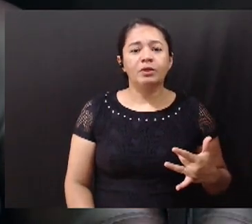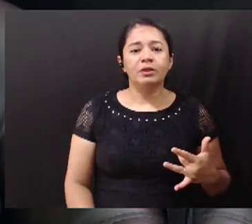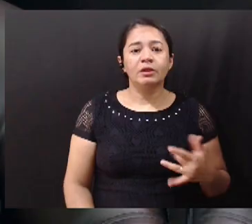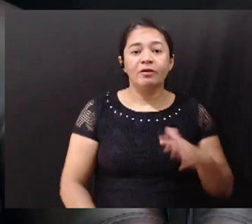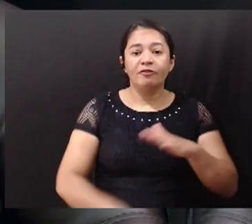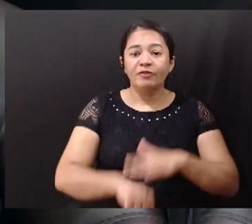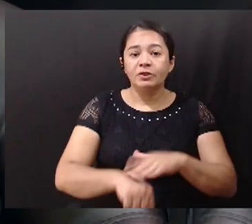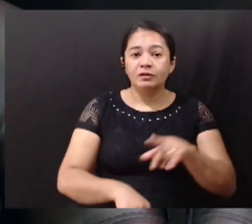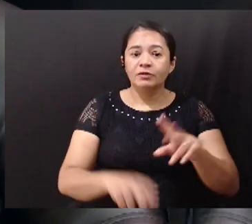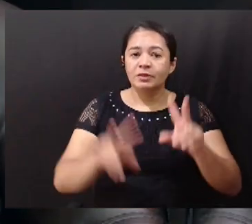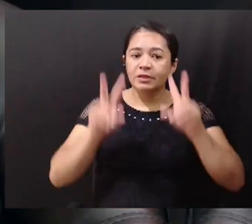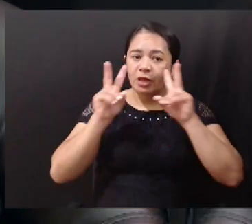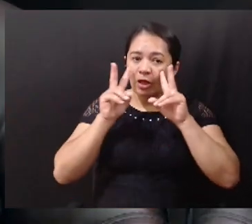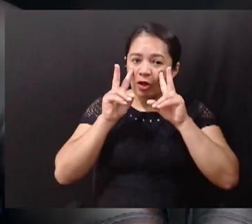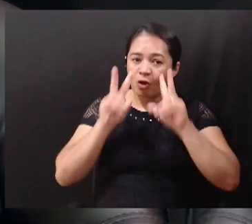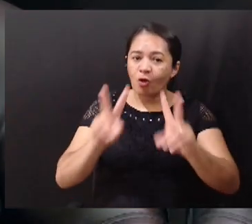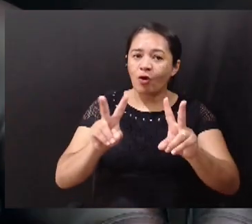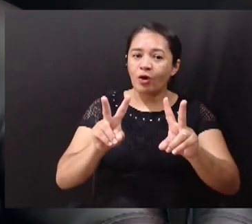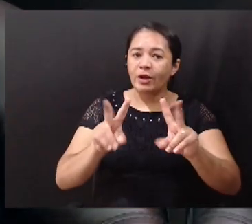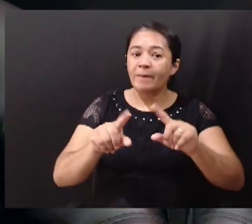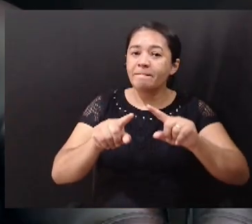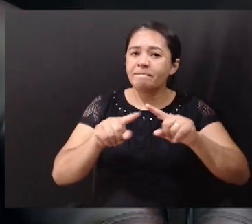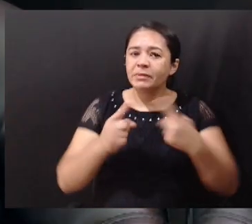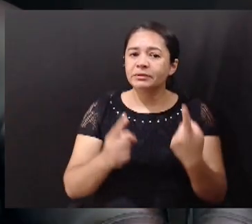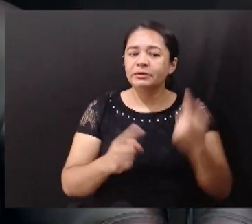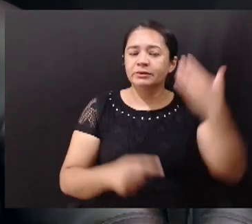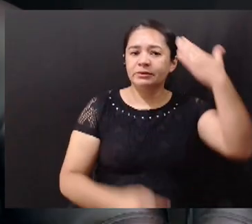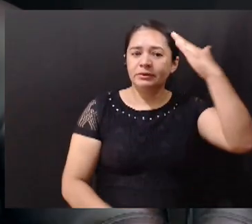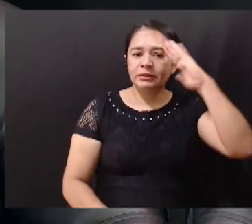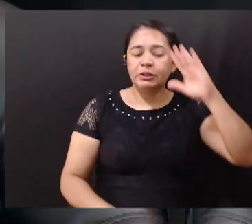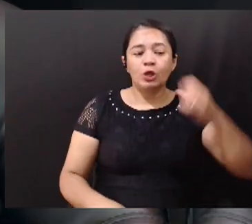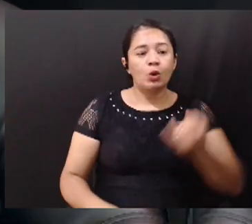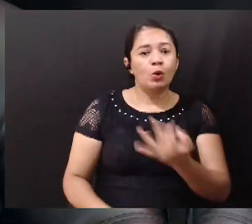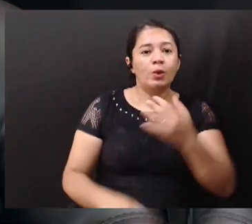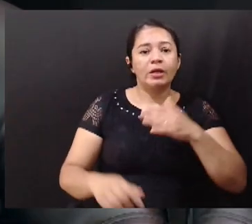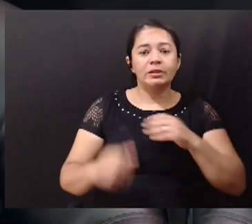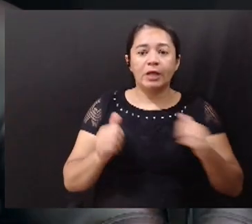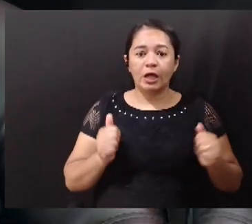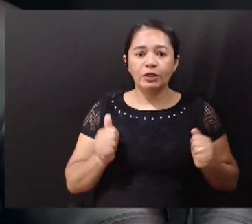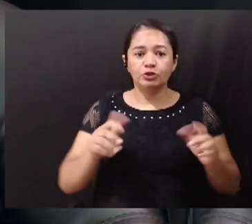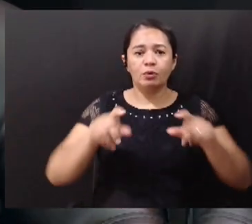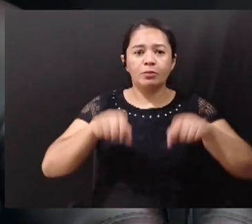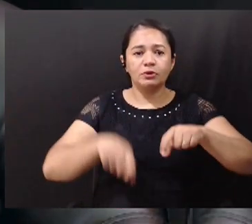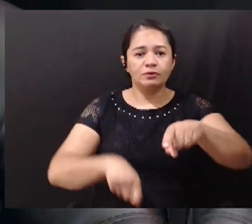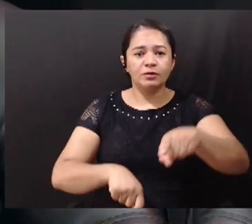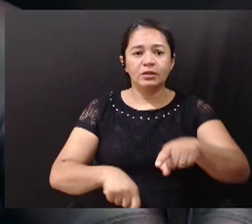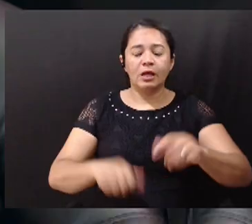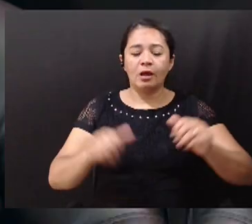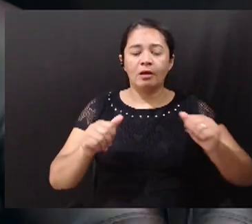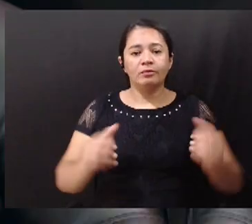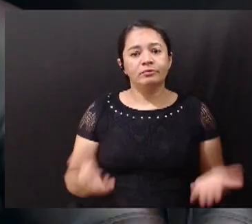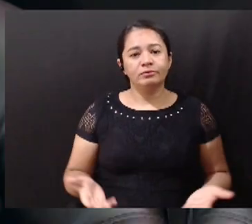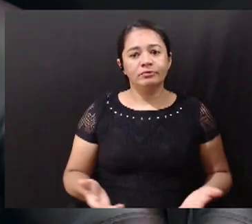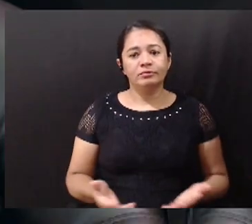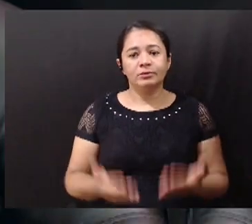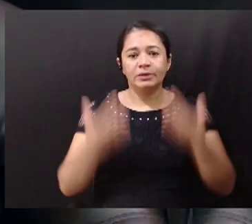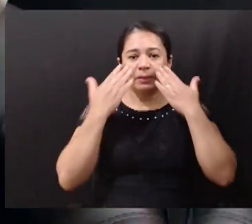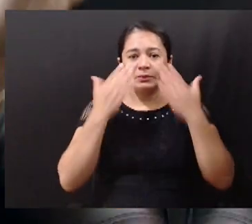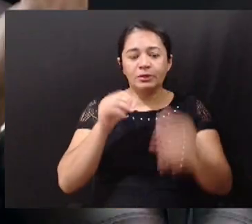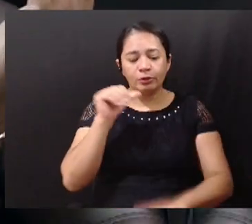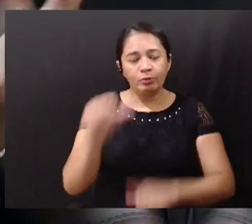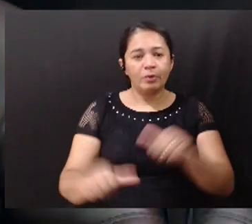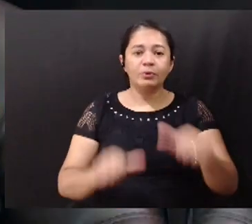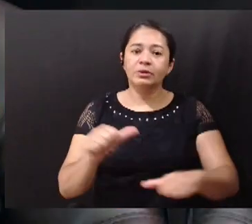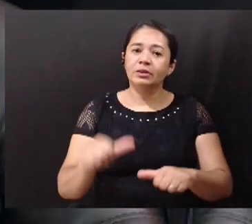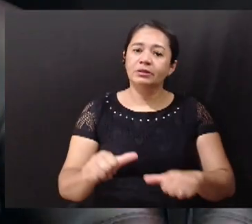olhe e entenda quais são os passos que você pode dar para você agir diante de uma mudança. Então,